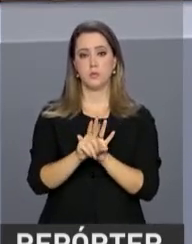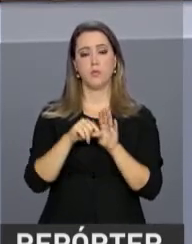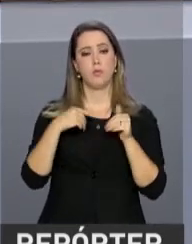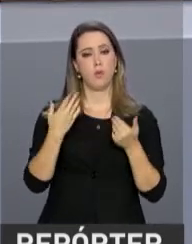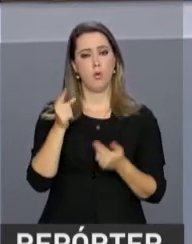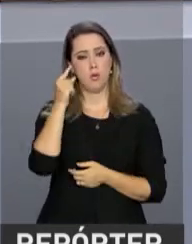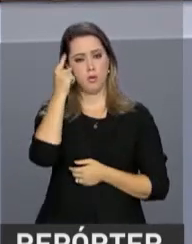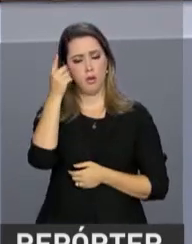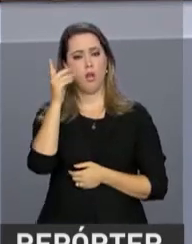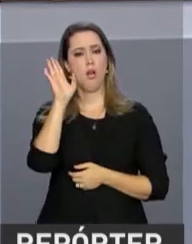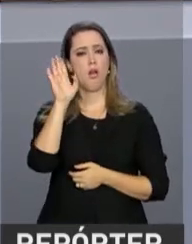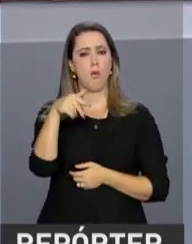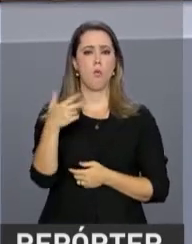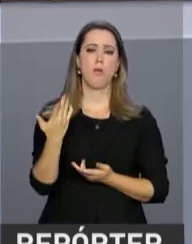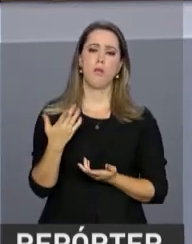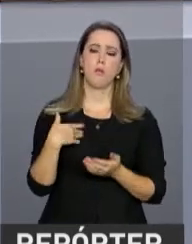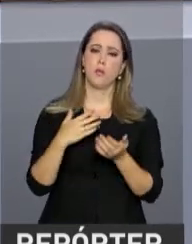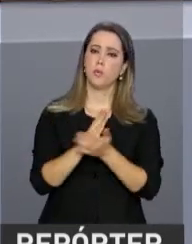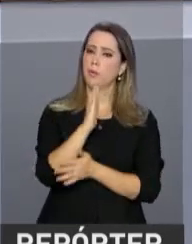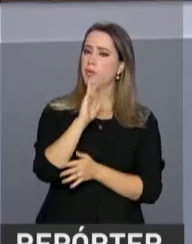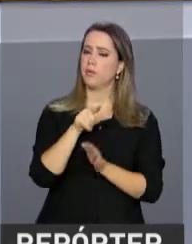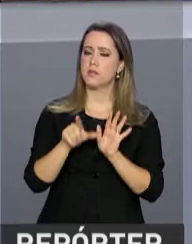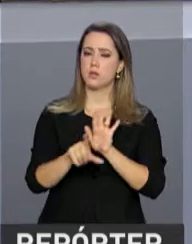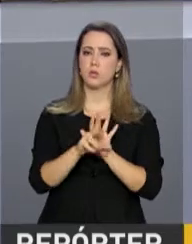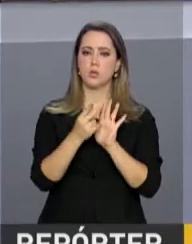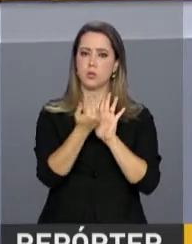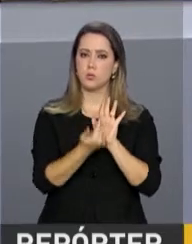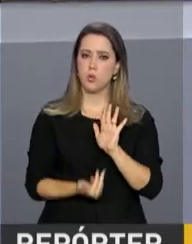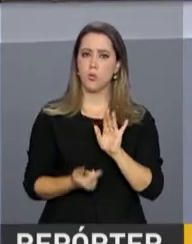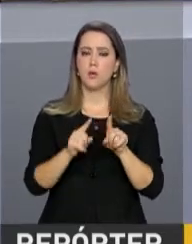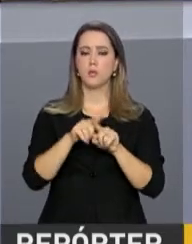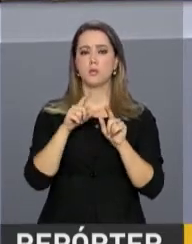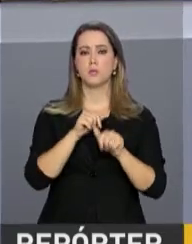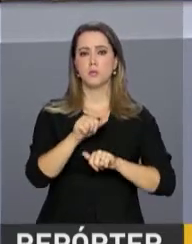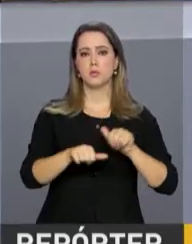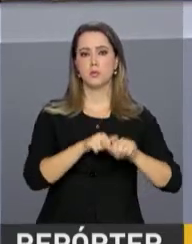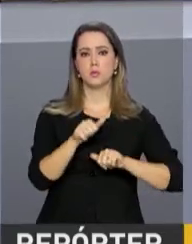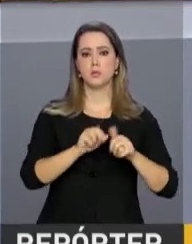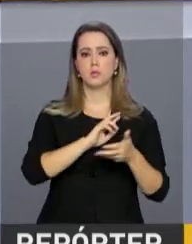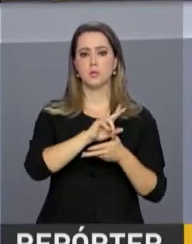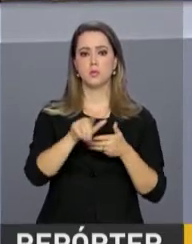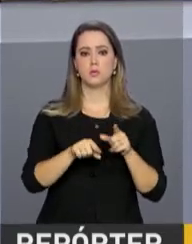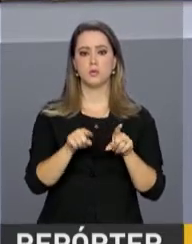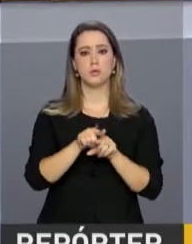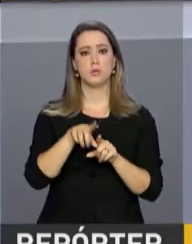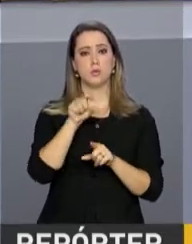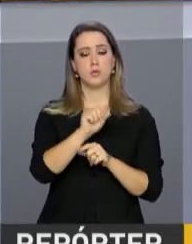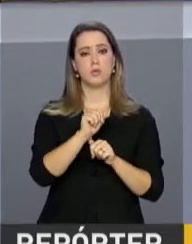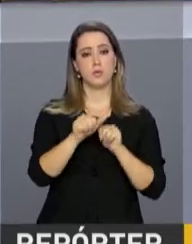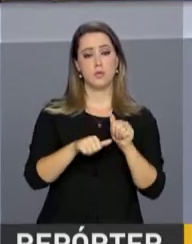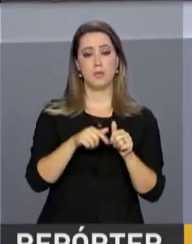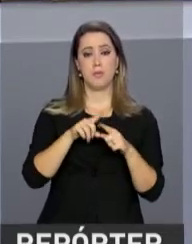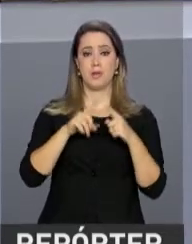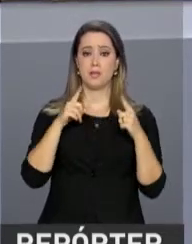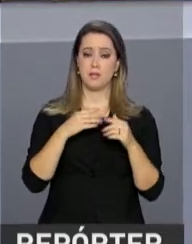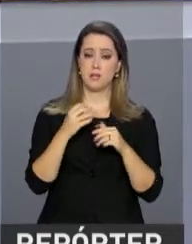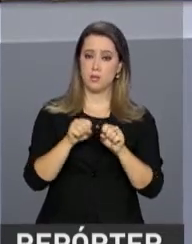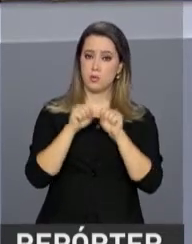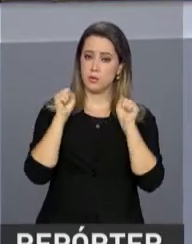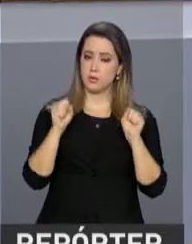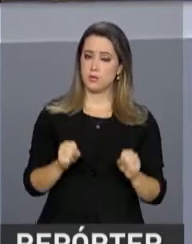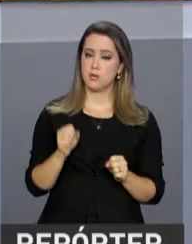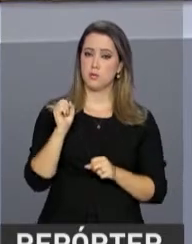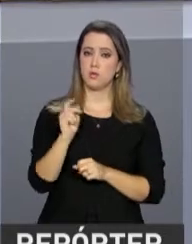ministro o ideal é passar o texto do jeito que está mas reconhece que pode haver algumas mudanças desde que a sobrevivência do sistema de